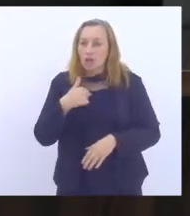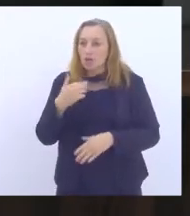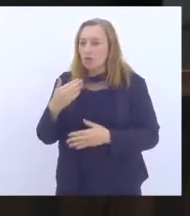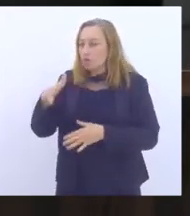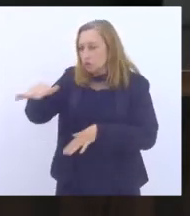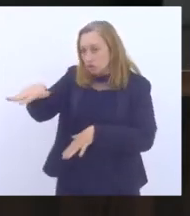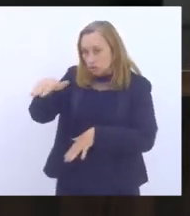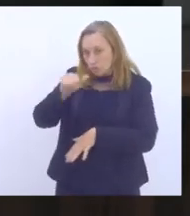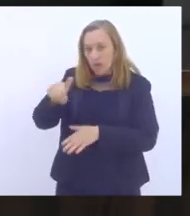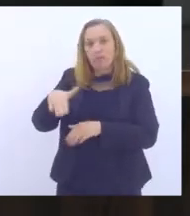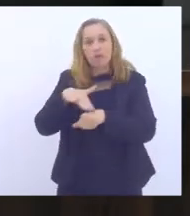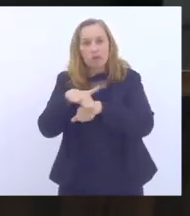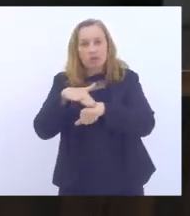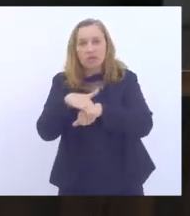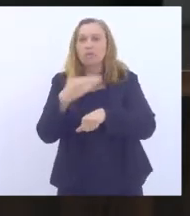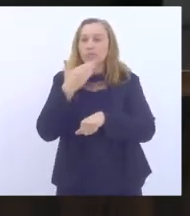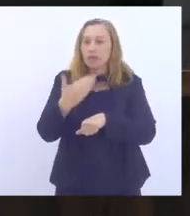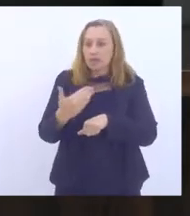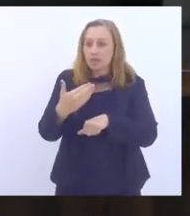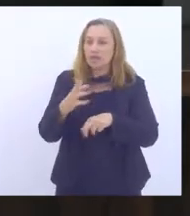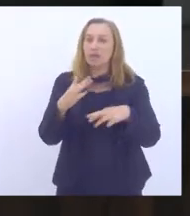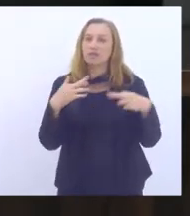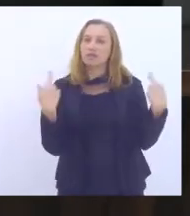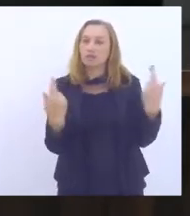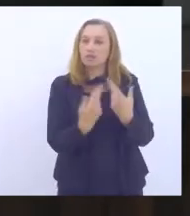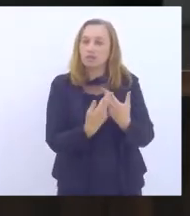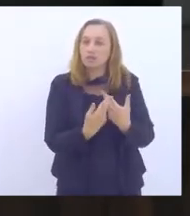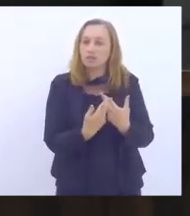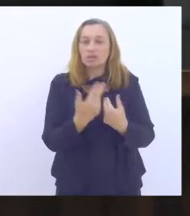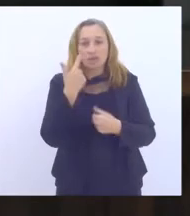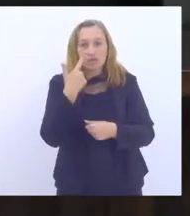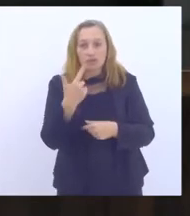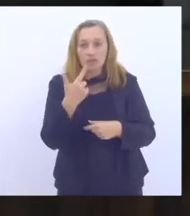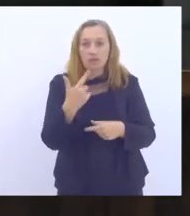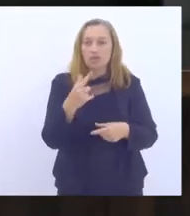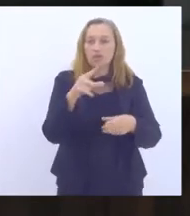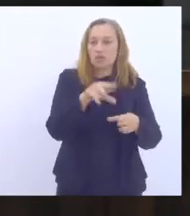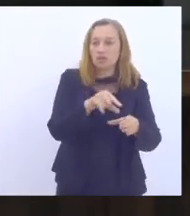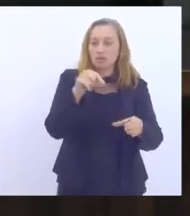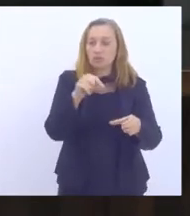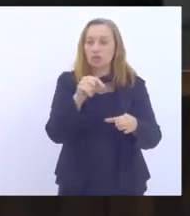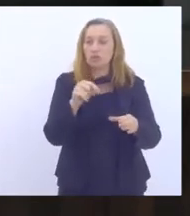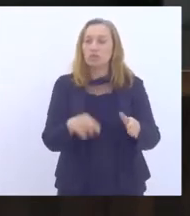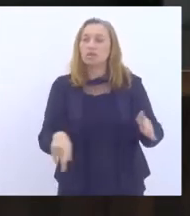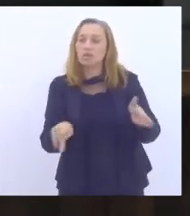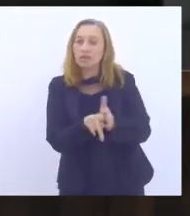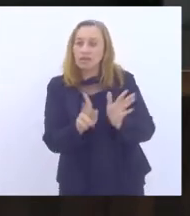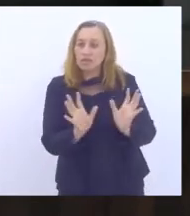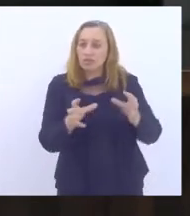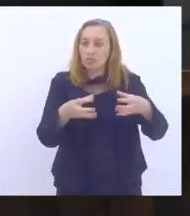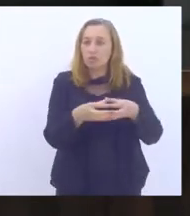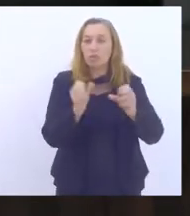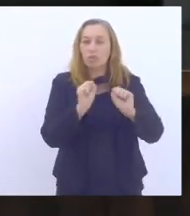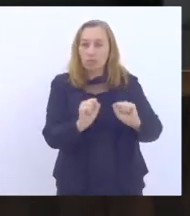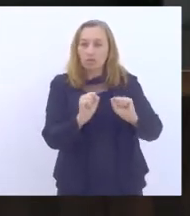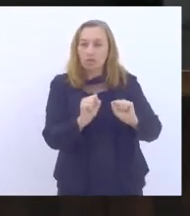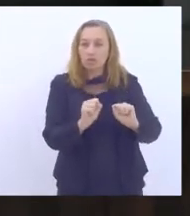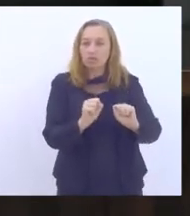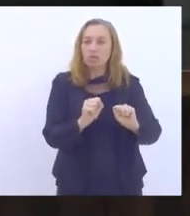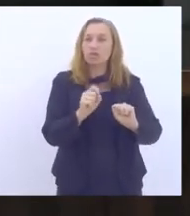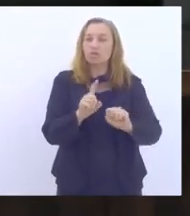vou chamá-lo para conversar e vou pedir que ele faça uma reunião e tira uma posição da comissão que os membros da comissão possam